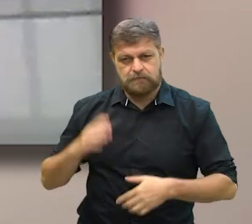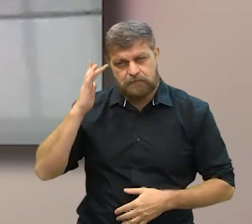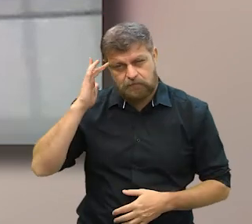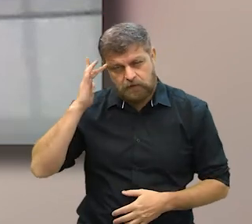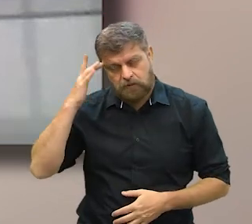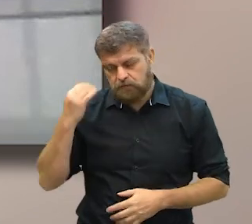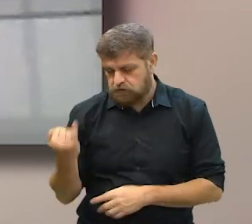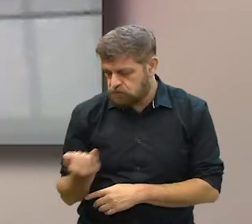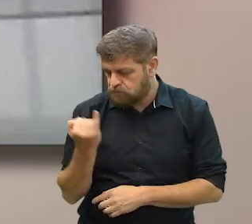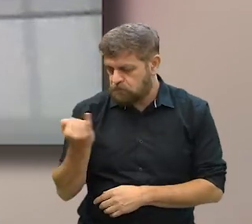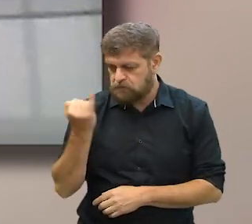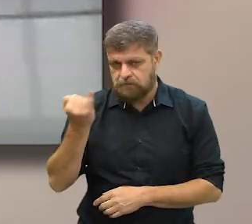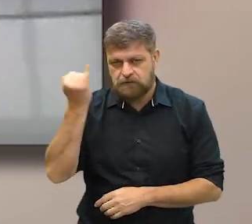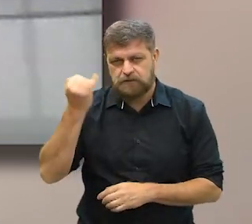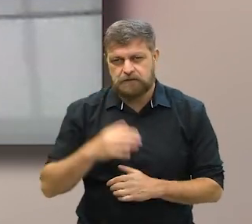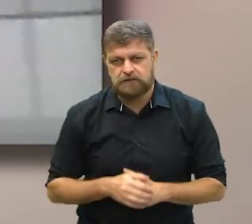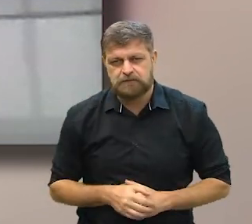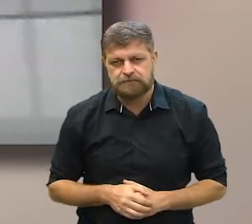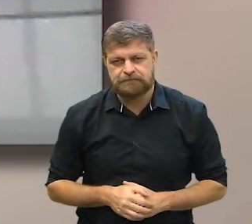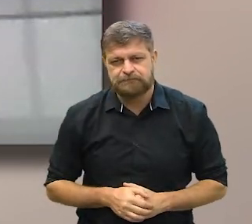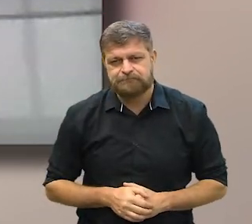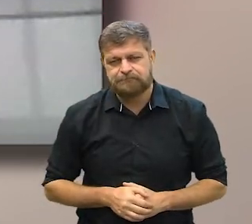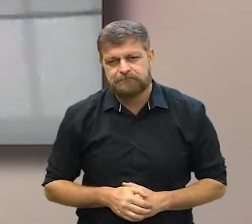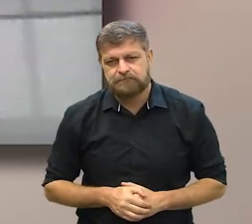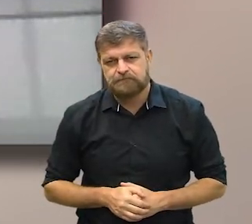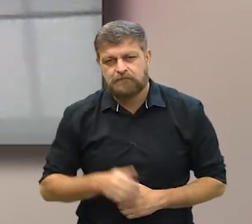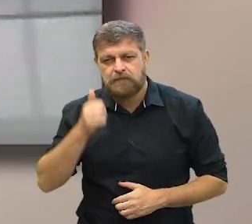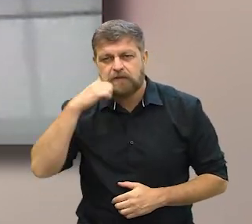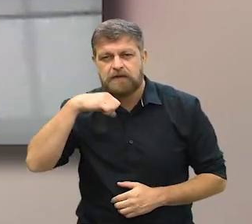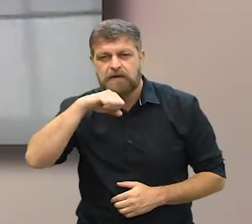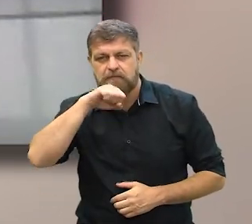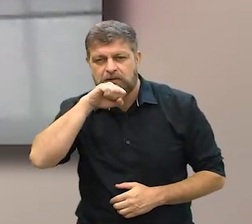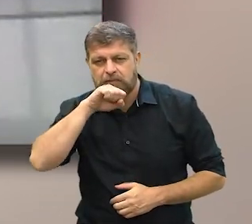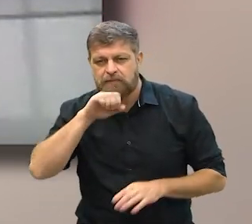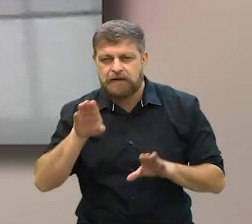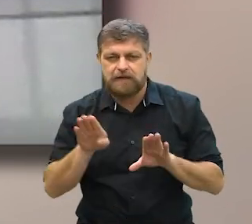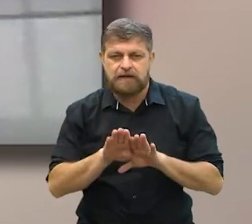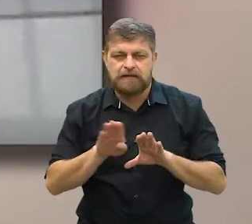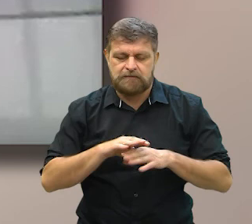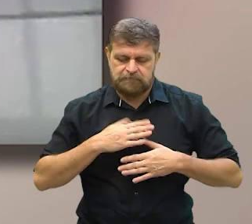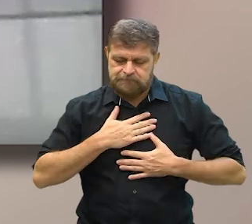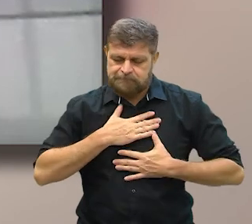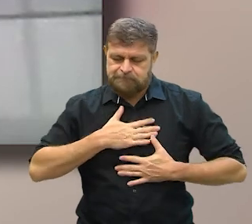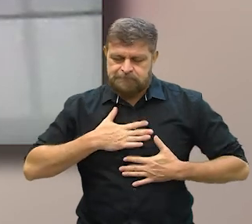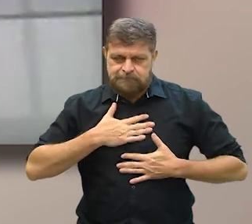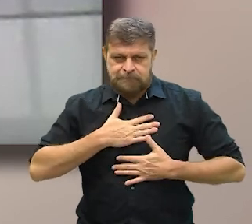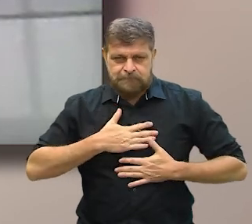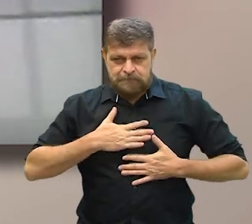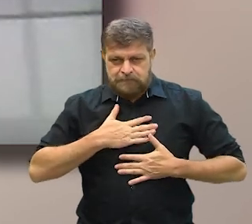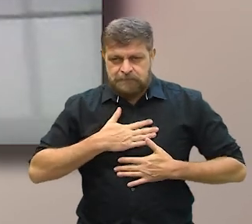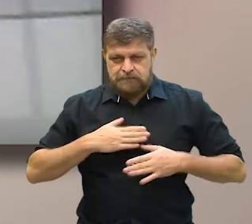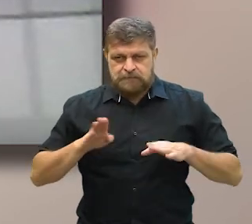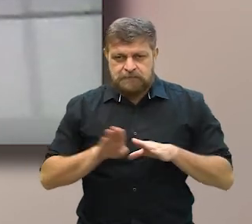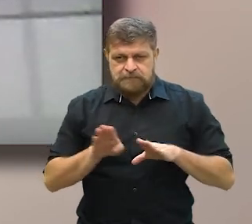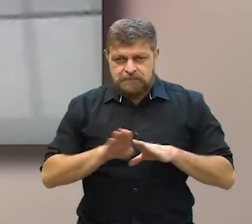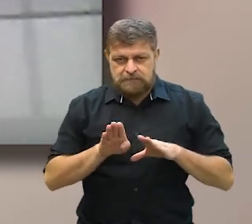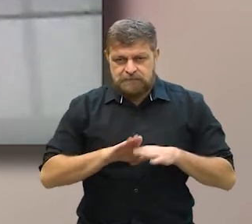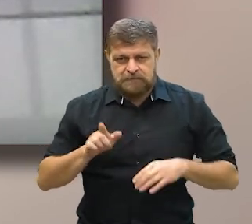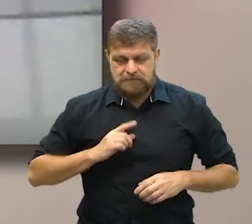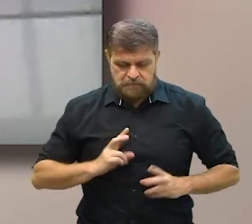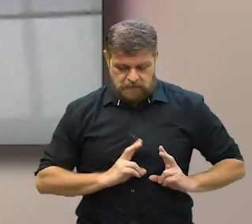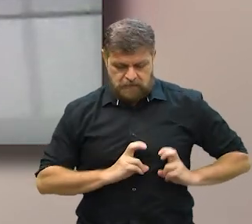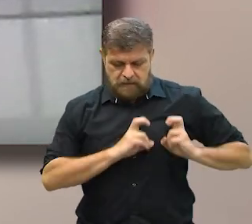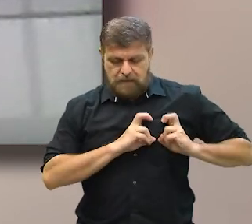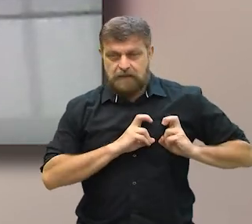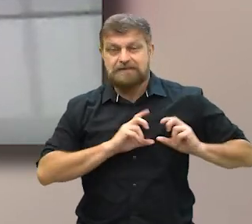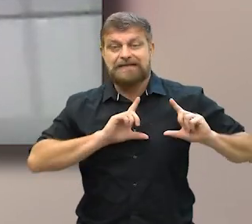Isso eu acho muito, muito importante. E para a mãe tem benefícios incríveis também, né? Diminui a